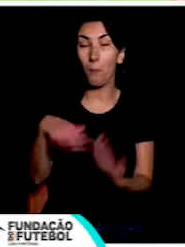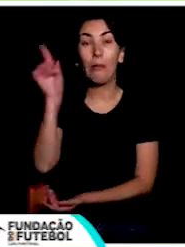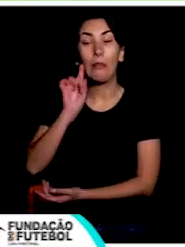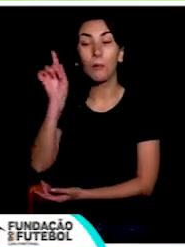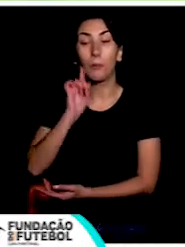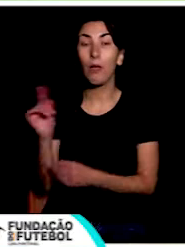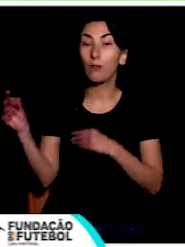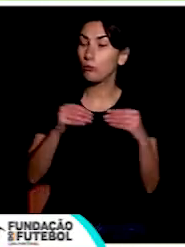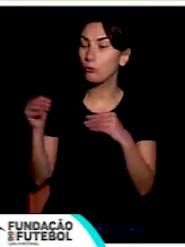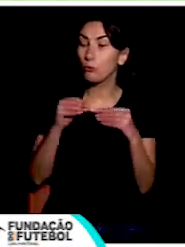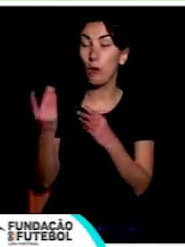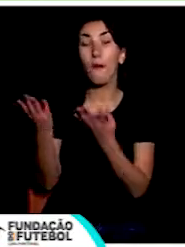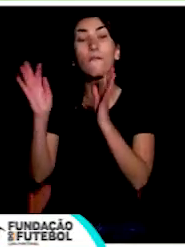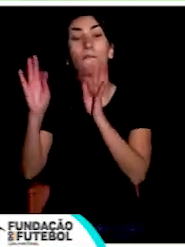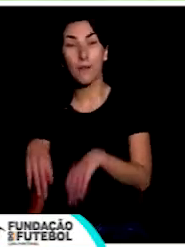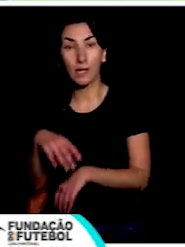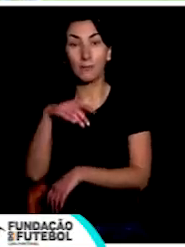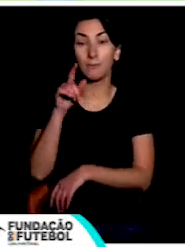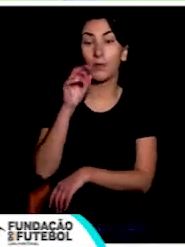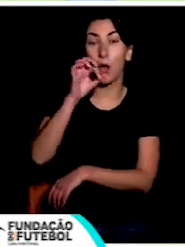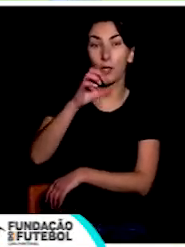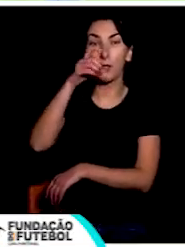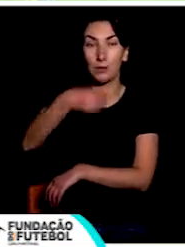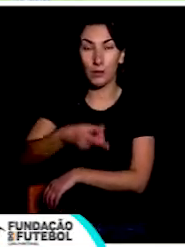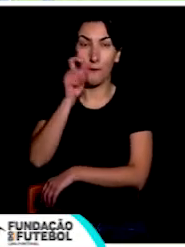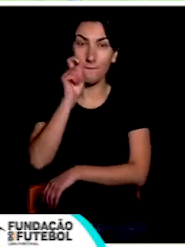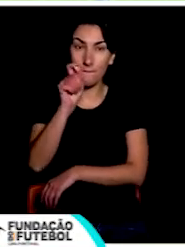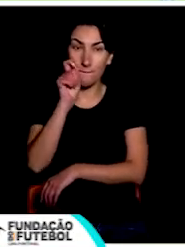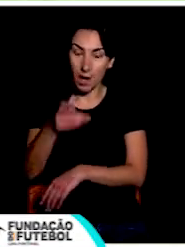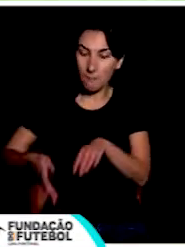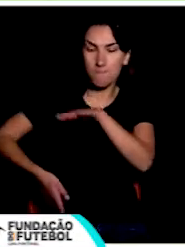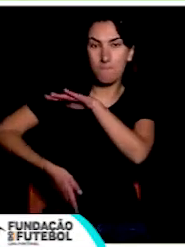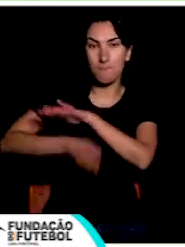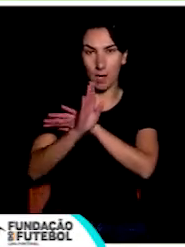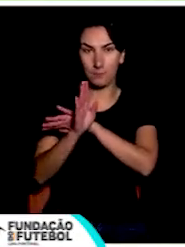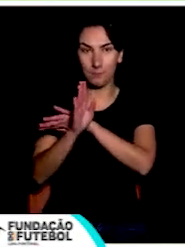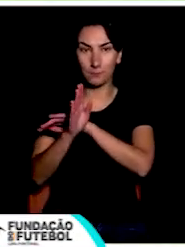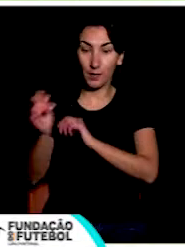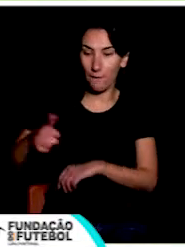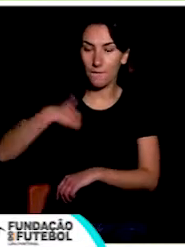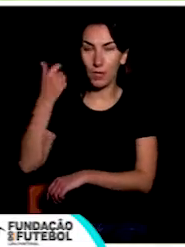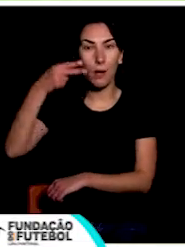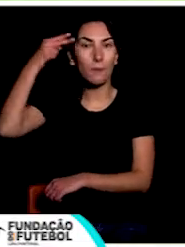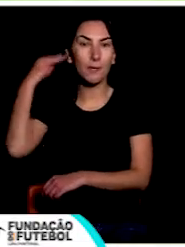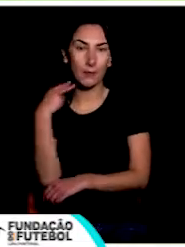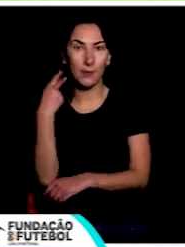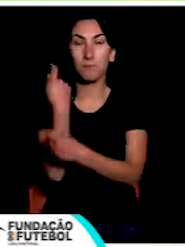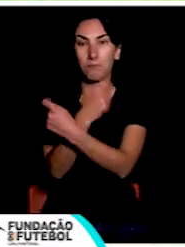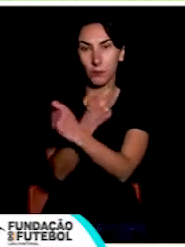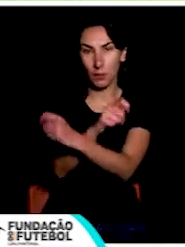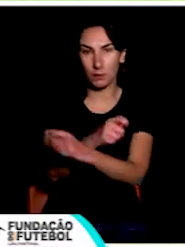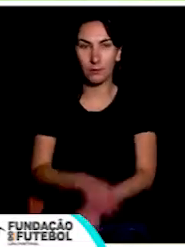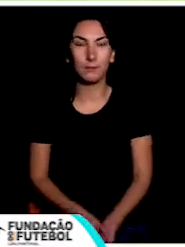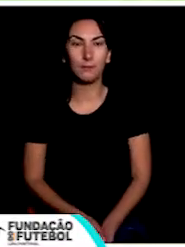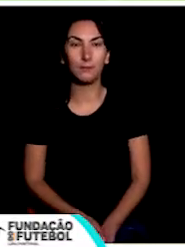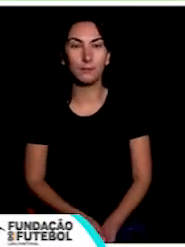O momento mais importante do jogo ficou reservado para o fim. Minuto 89, Wagner marcou a antiga equipa e garantiu a vitória do Penafiel